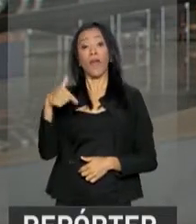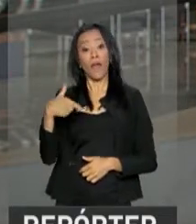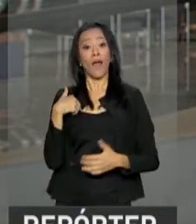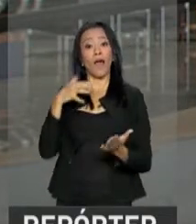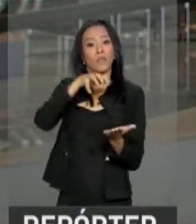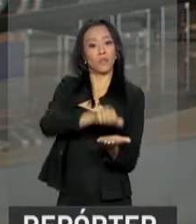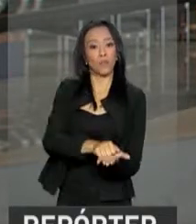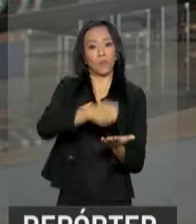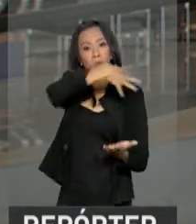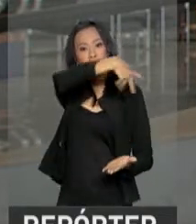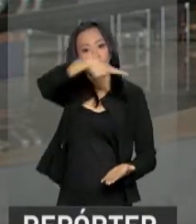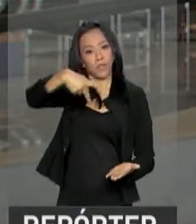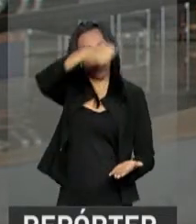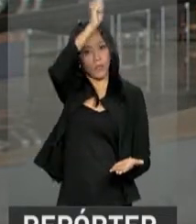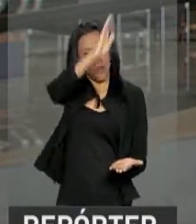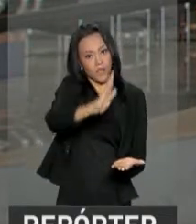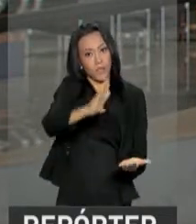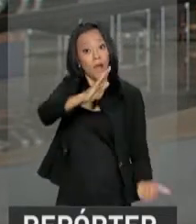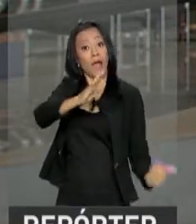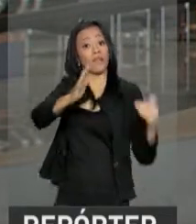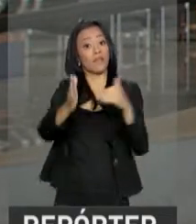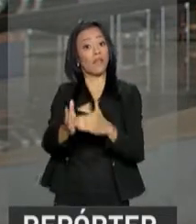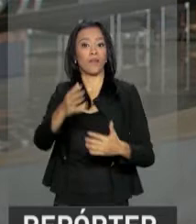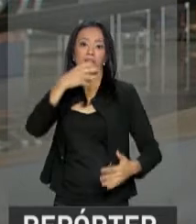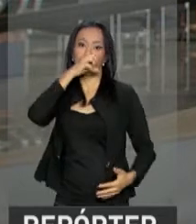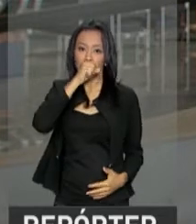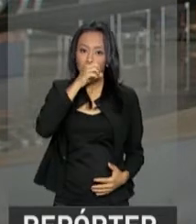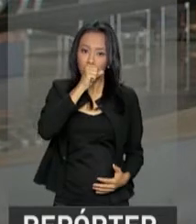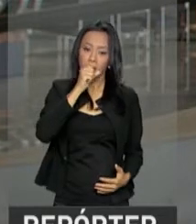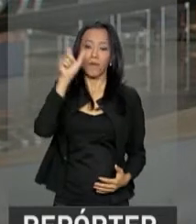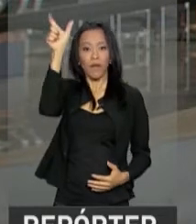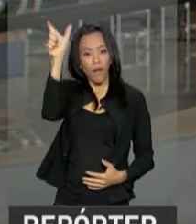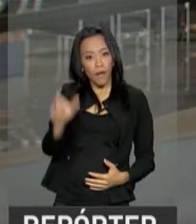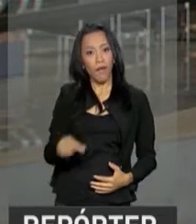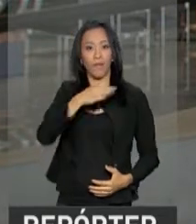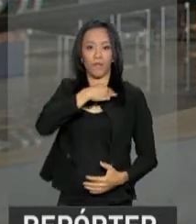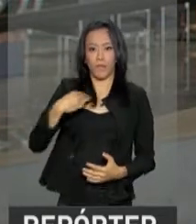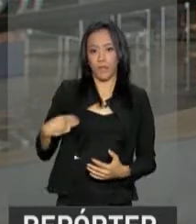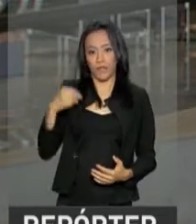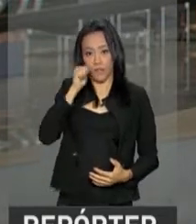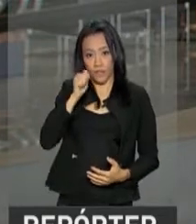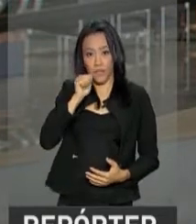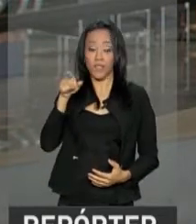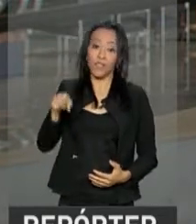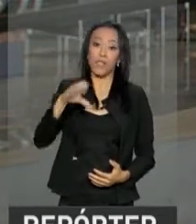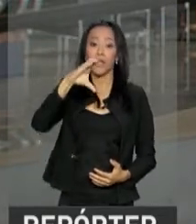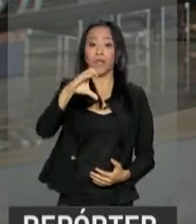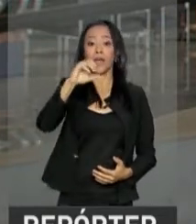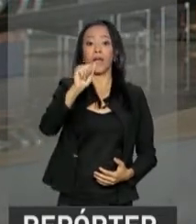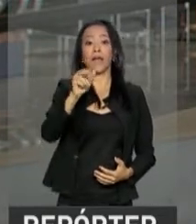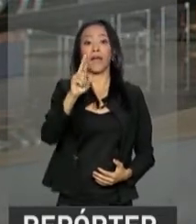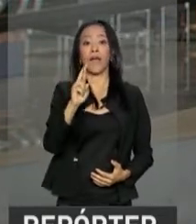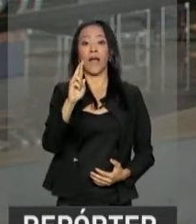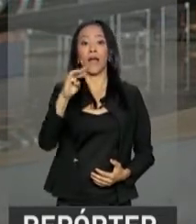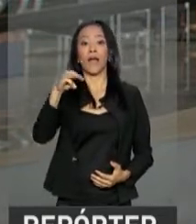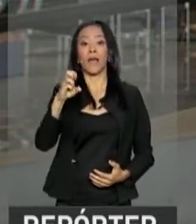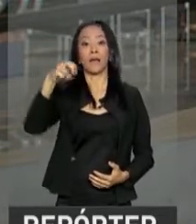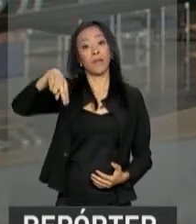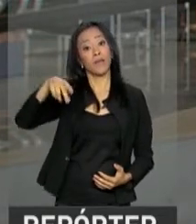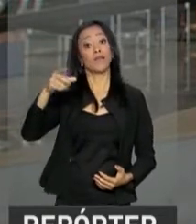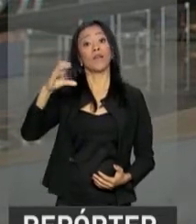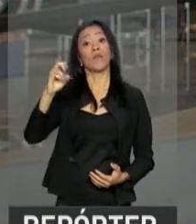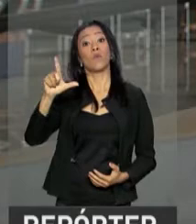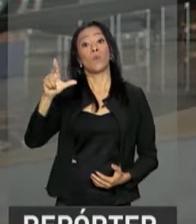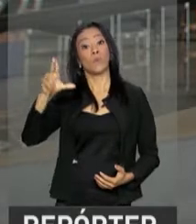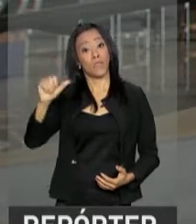e deve ficar no cargo até sábado ela ficará na presidência do brasil porque o país não tem vice eo presidente michel